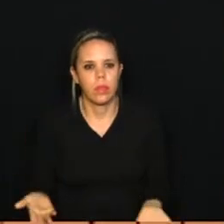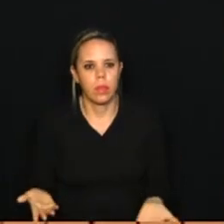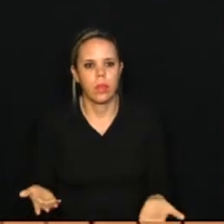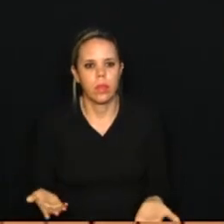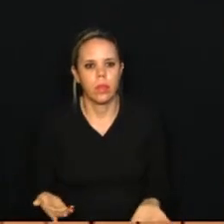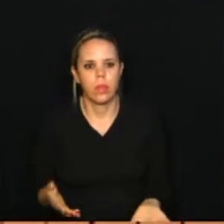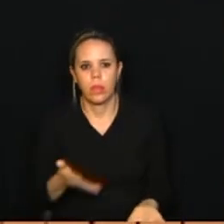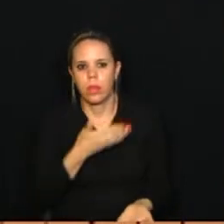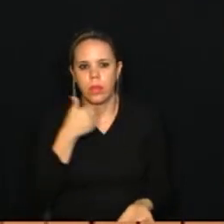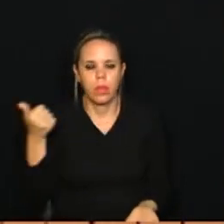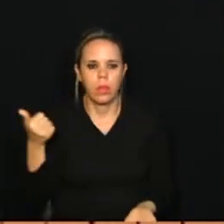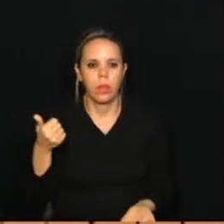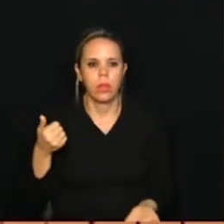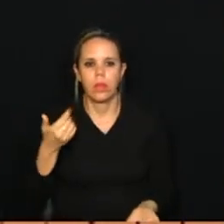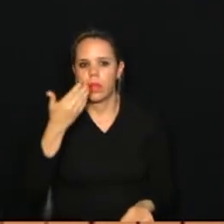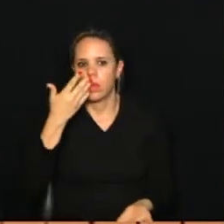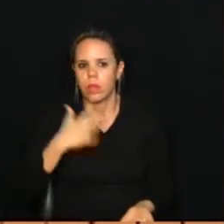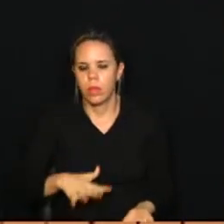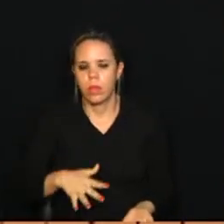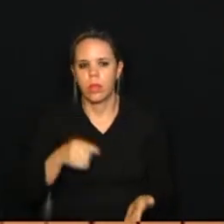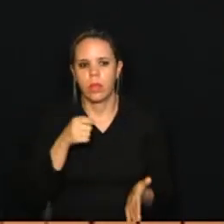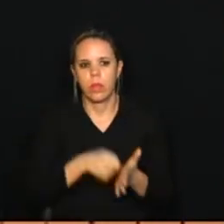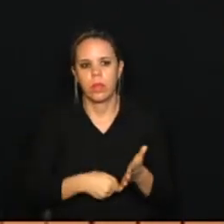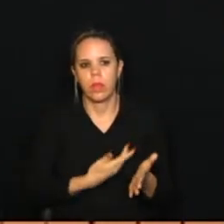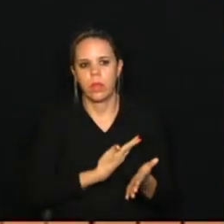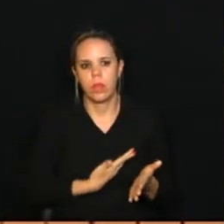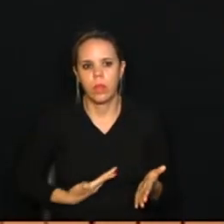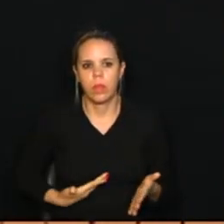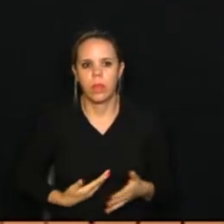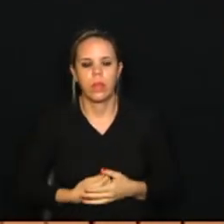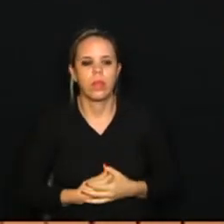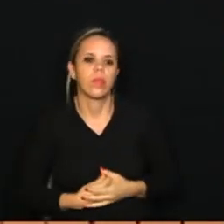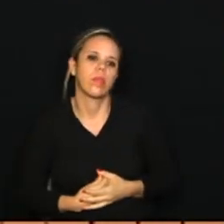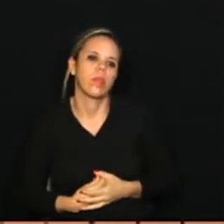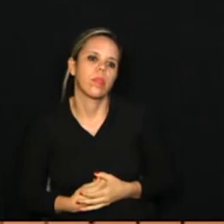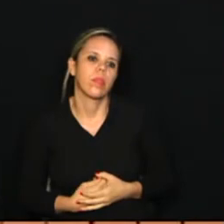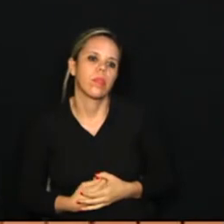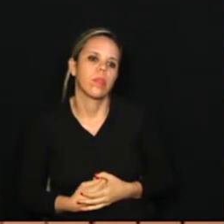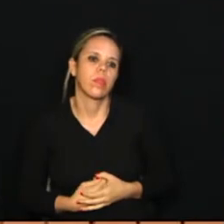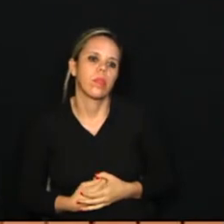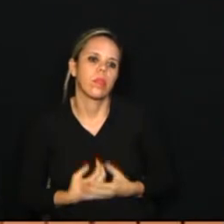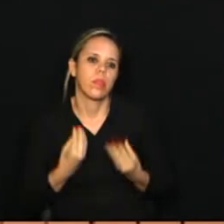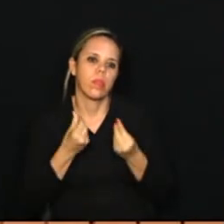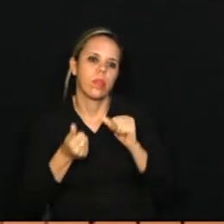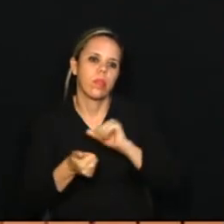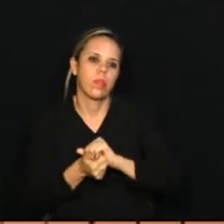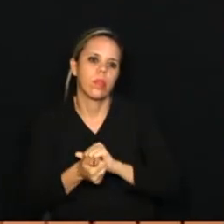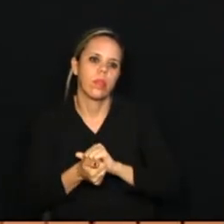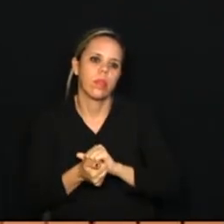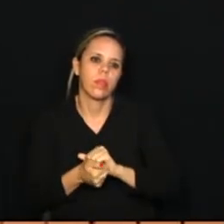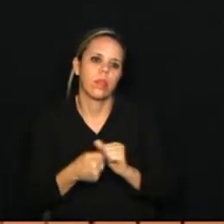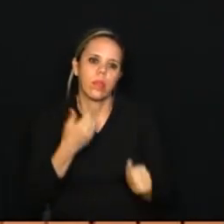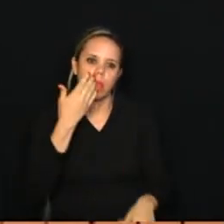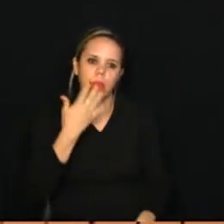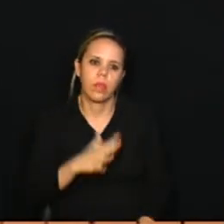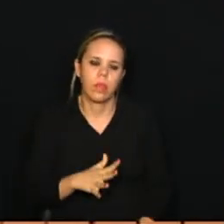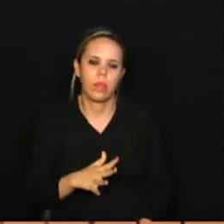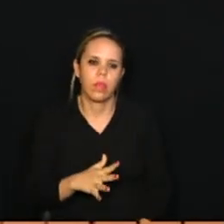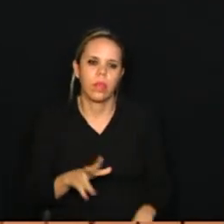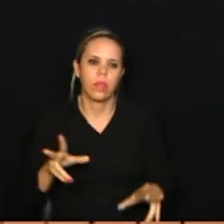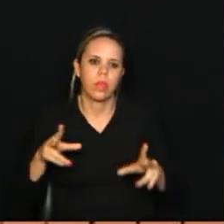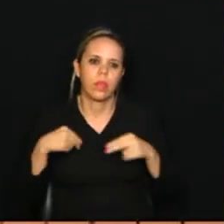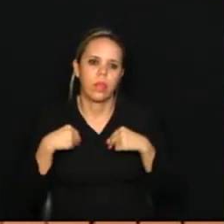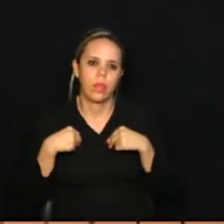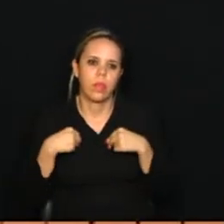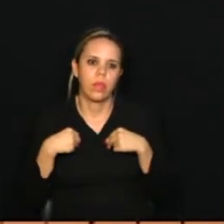que é melhor para as nossas crianças, políticas públicas, né? De qualidade para as nossas crianças, porque elas